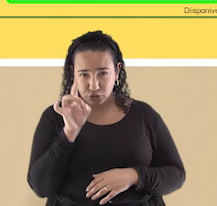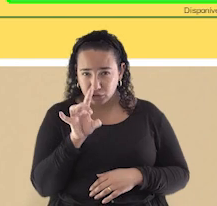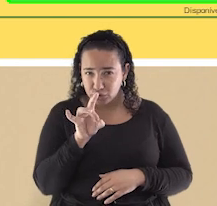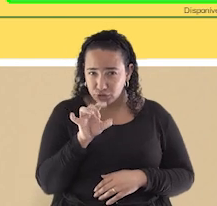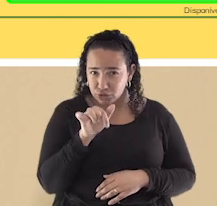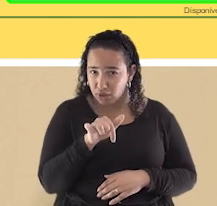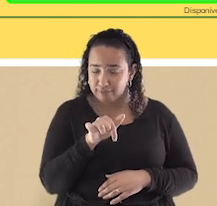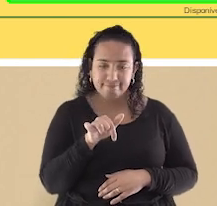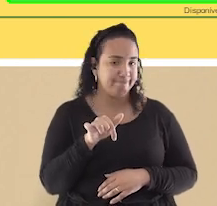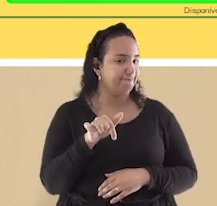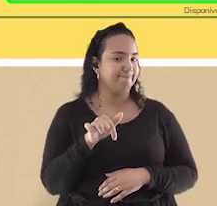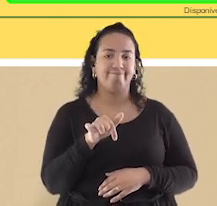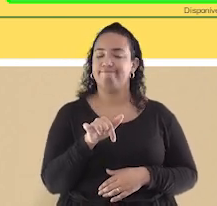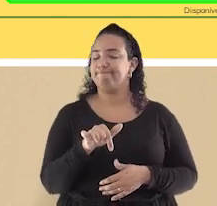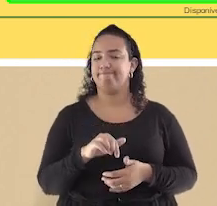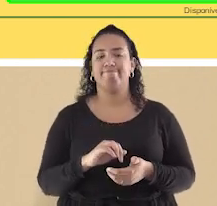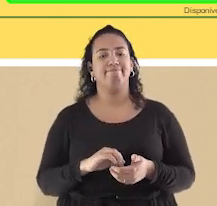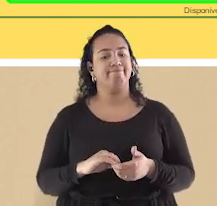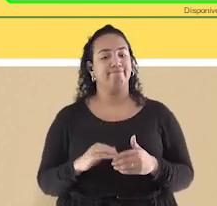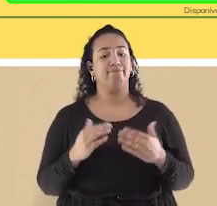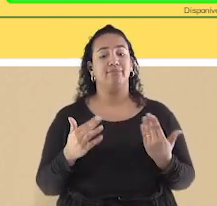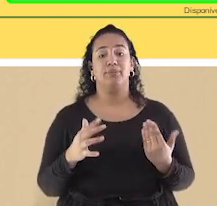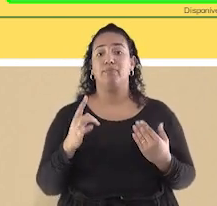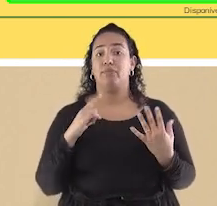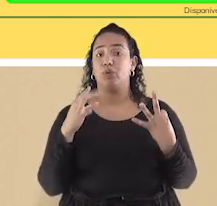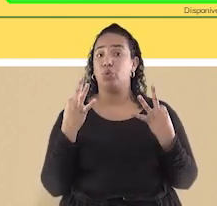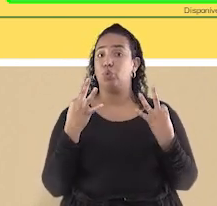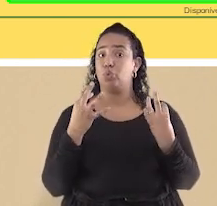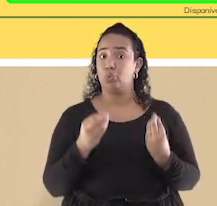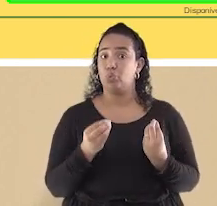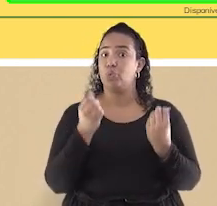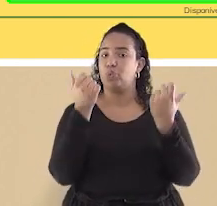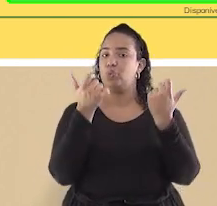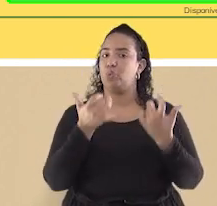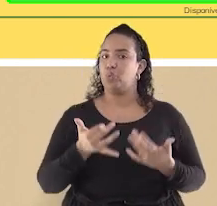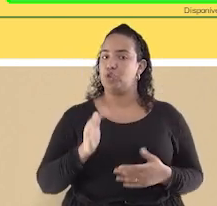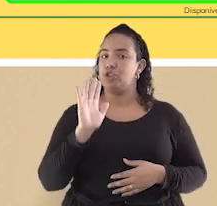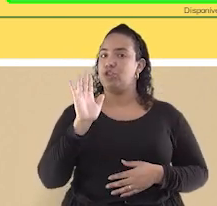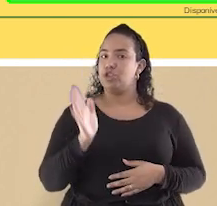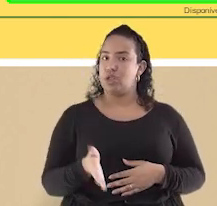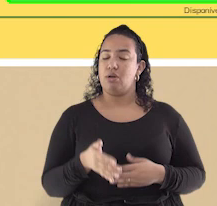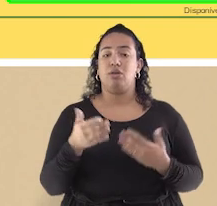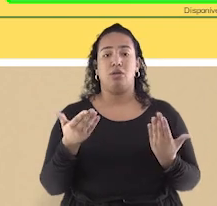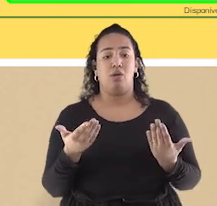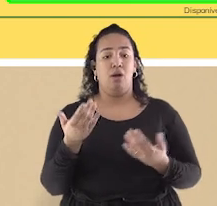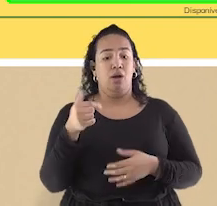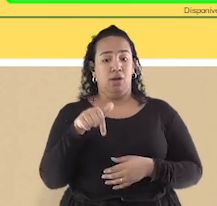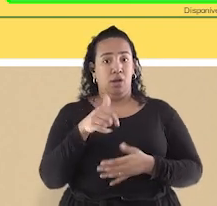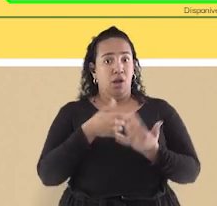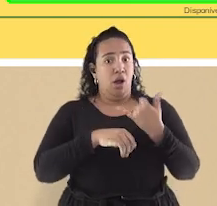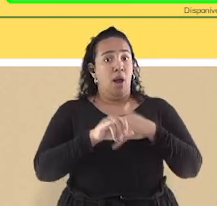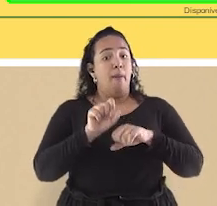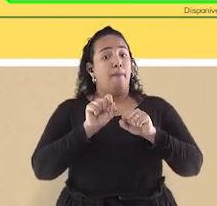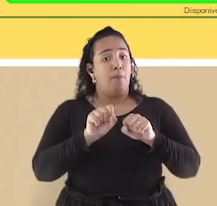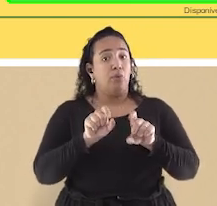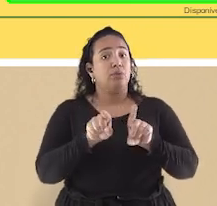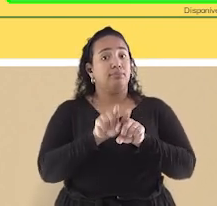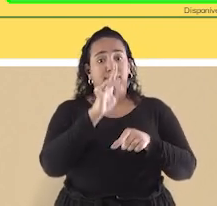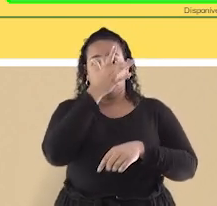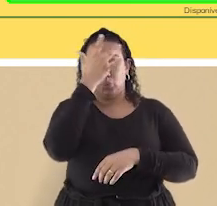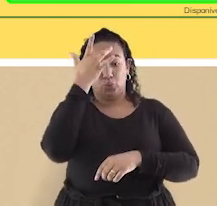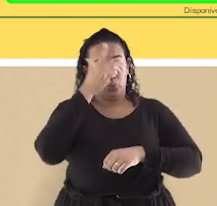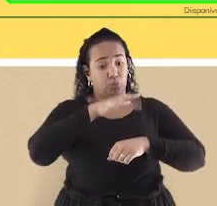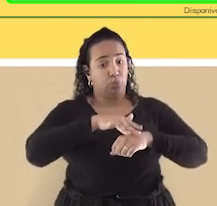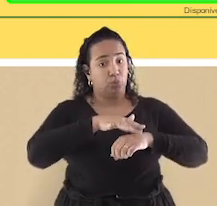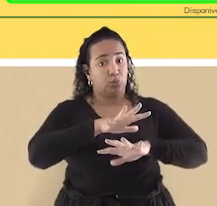por aí? Pior que não é assim. Além disso tudo que nós já falamos, os agrotóxicos podem causar doenças